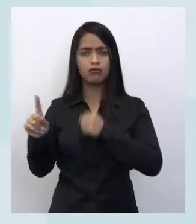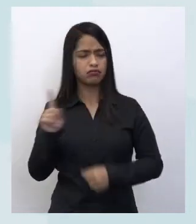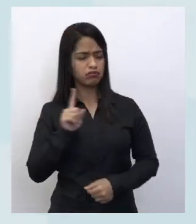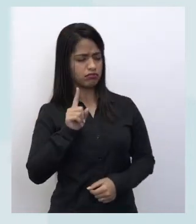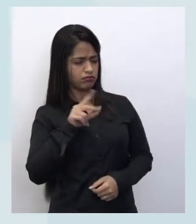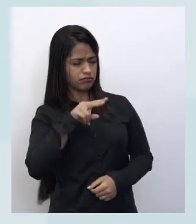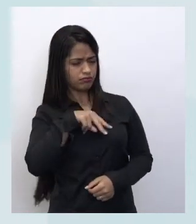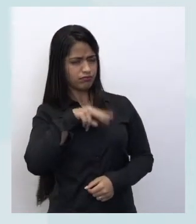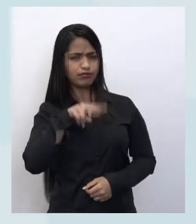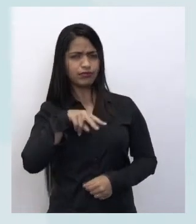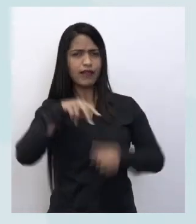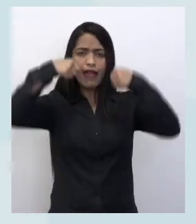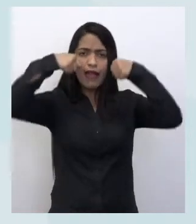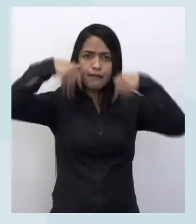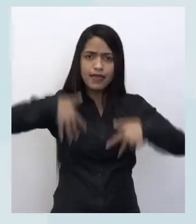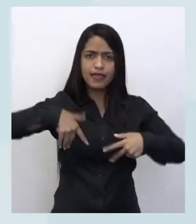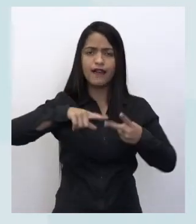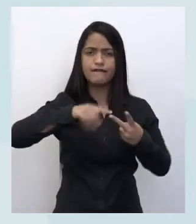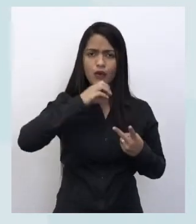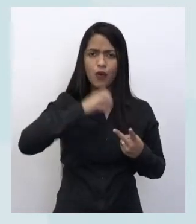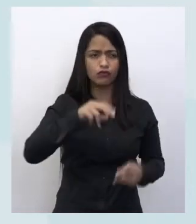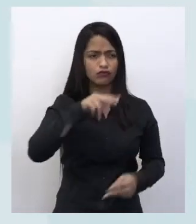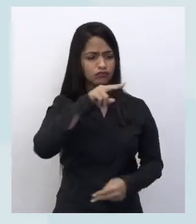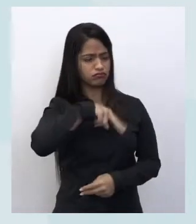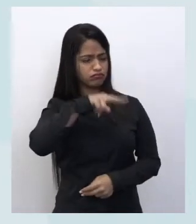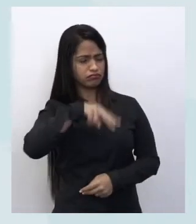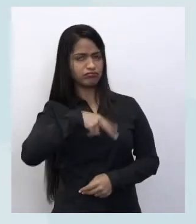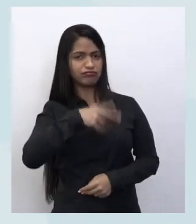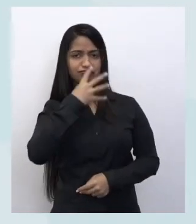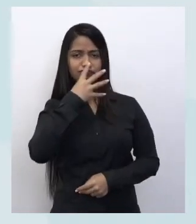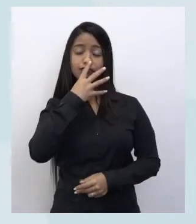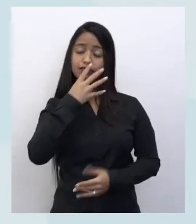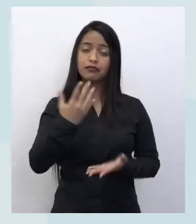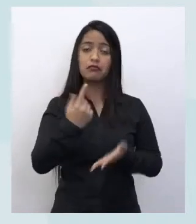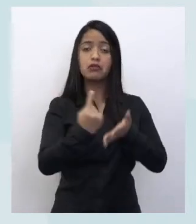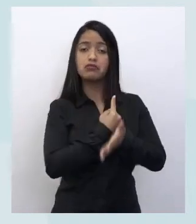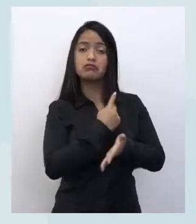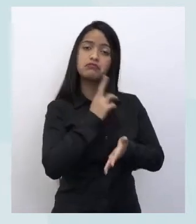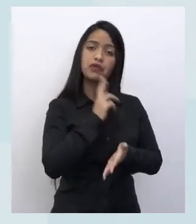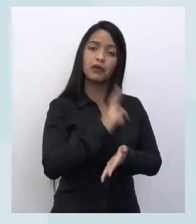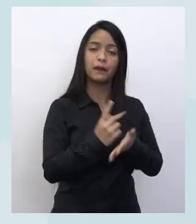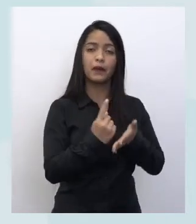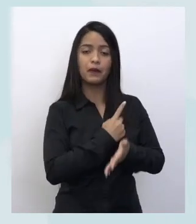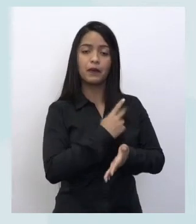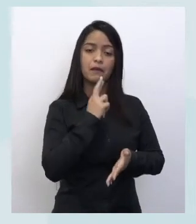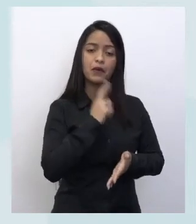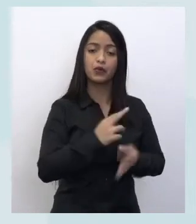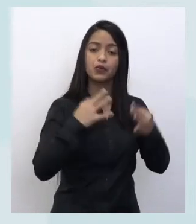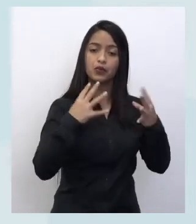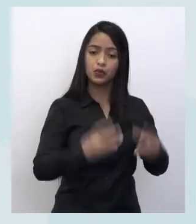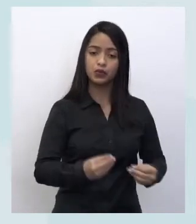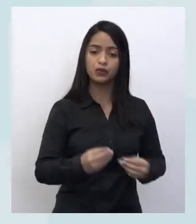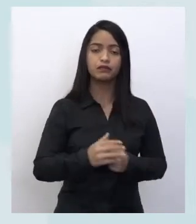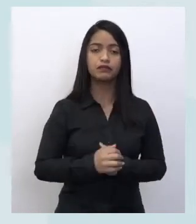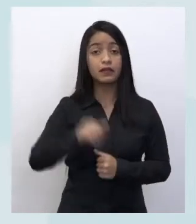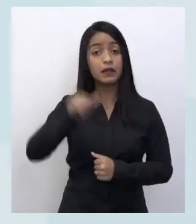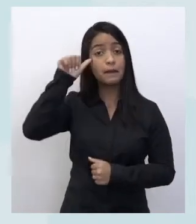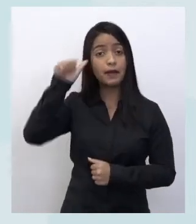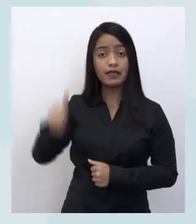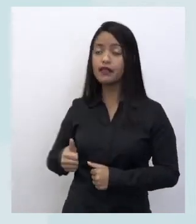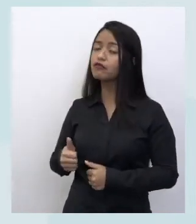do Visconde. Por fim, foi respondendo a todas as perguntas que lhe faziam. Pois é isso, disse